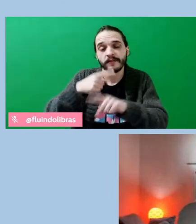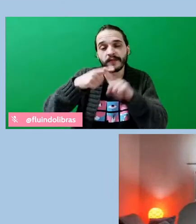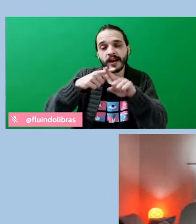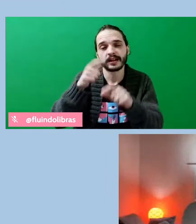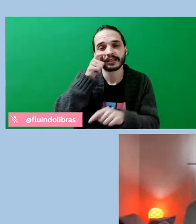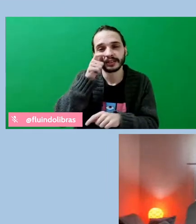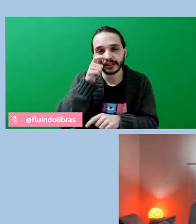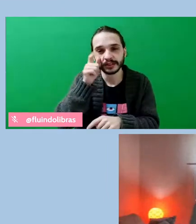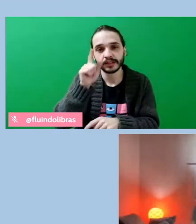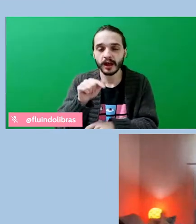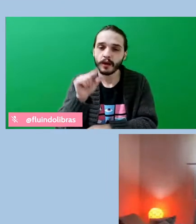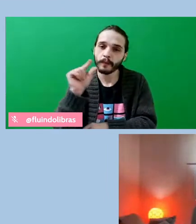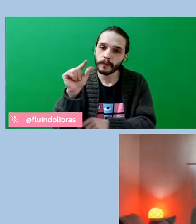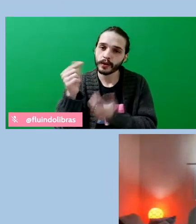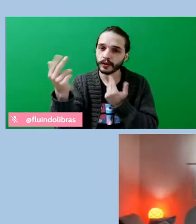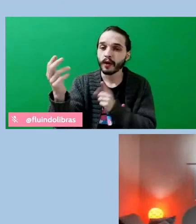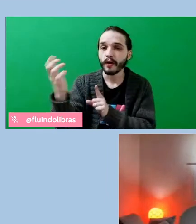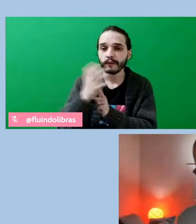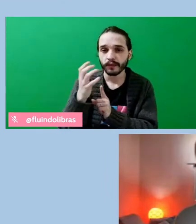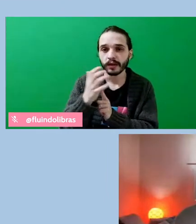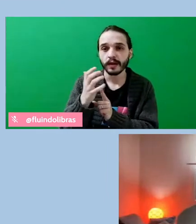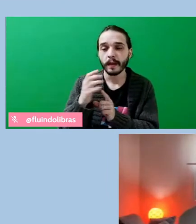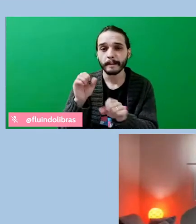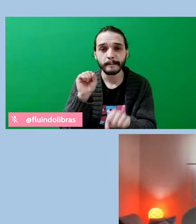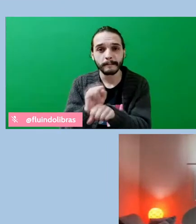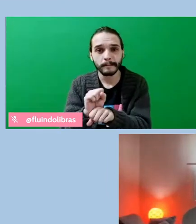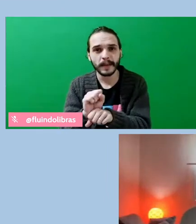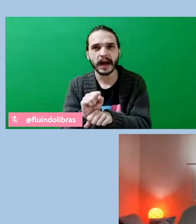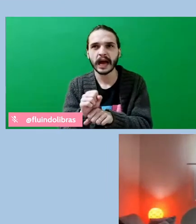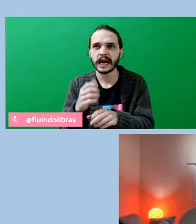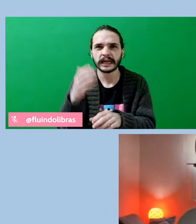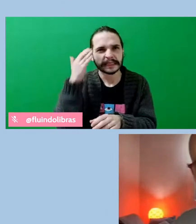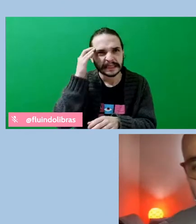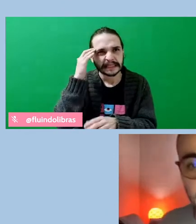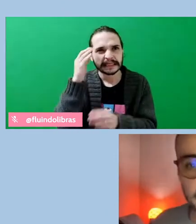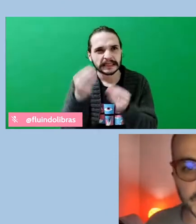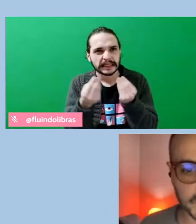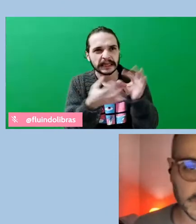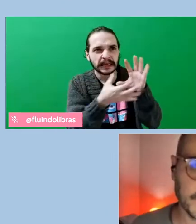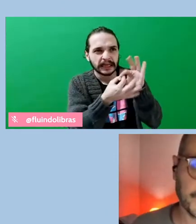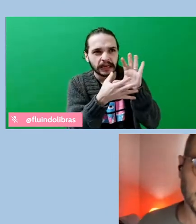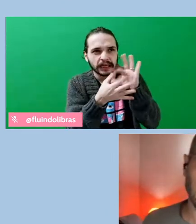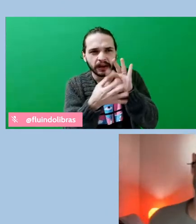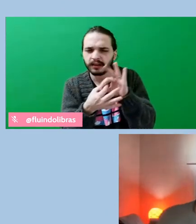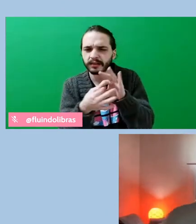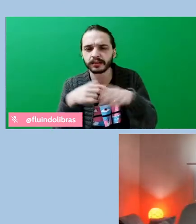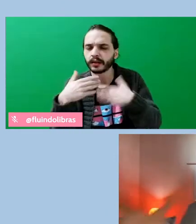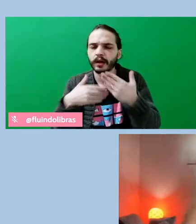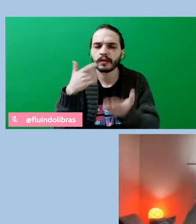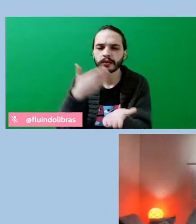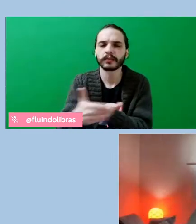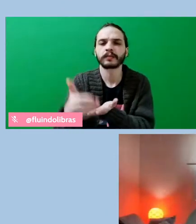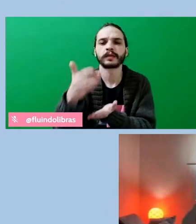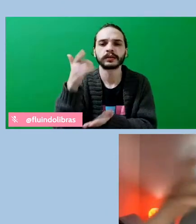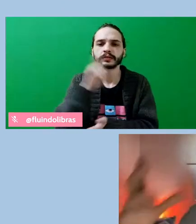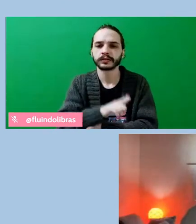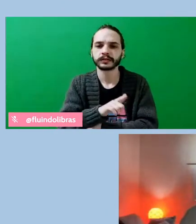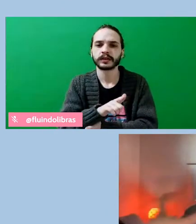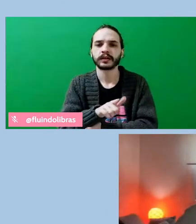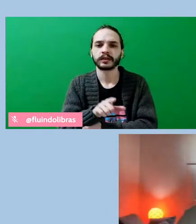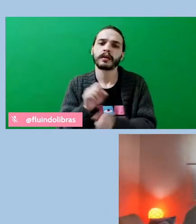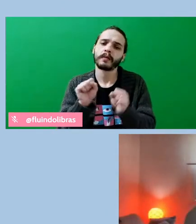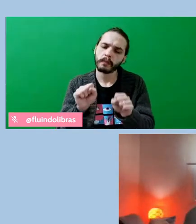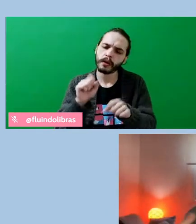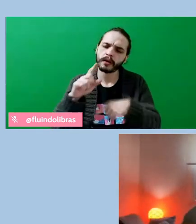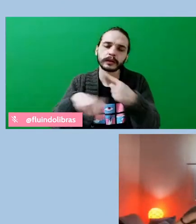um pouco Persona de novo. Acho que quanto mais você para de brigar com Persona e tentar encaixar tudo, mais você entra no Persona, né? Não quer Sim, dizer que você não pode depois fazer uma